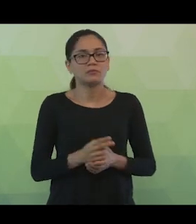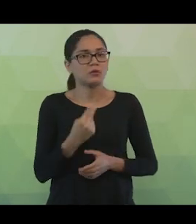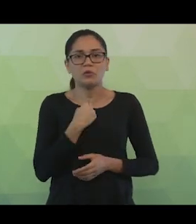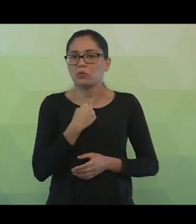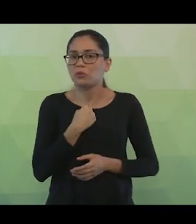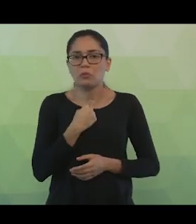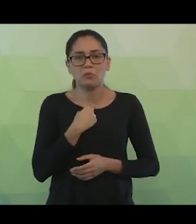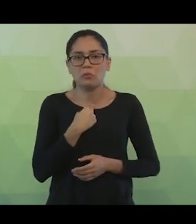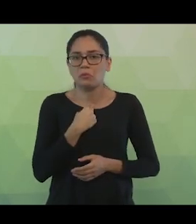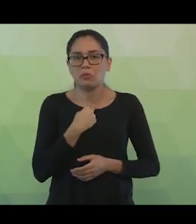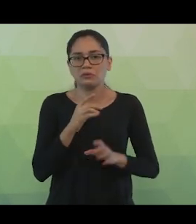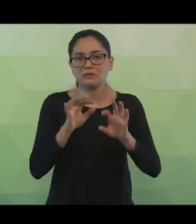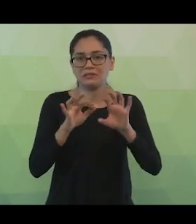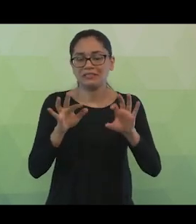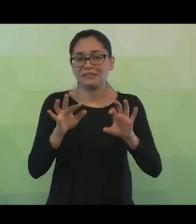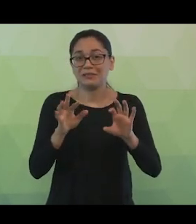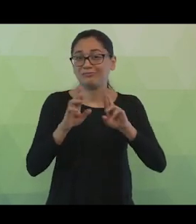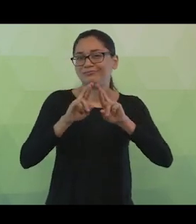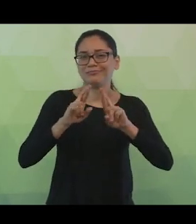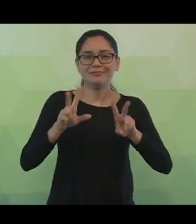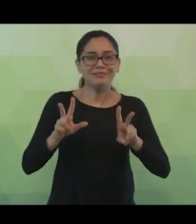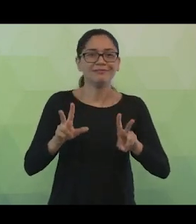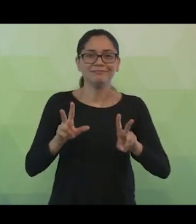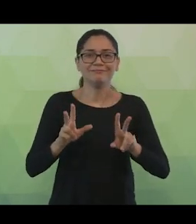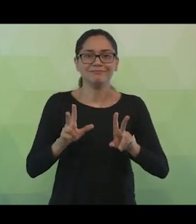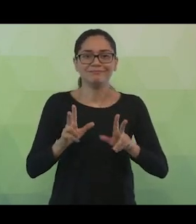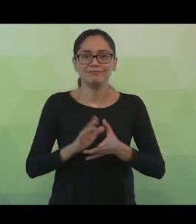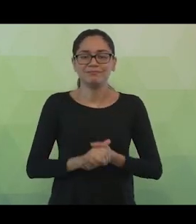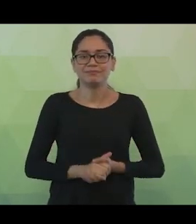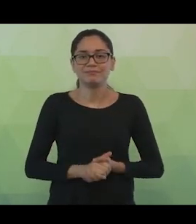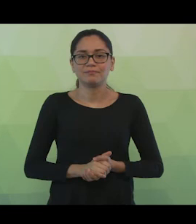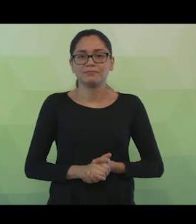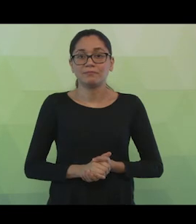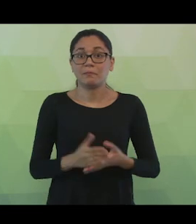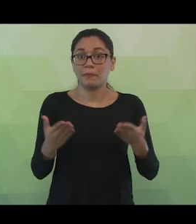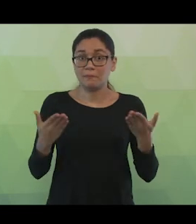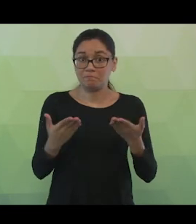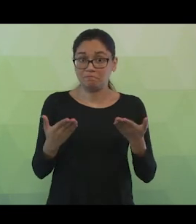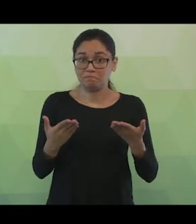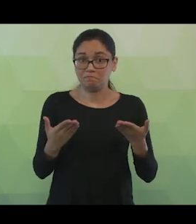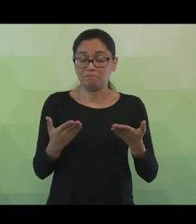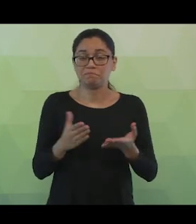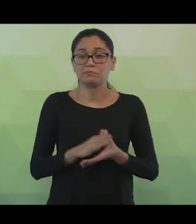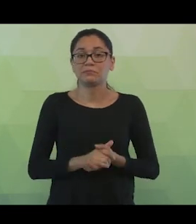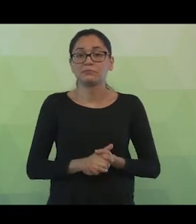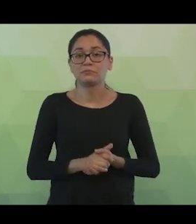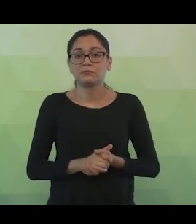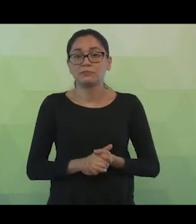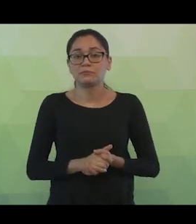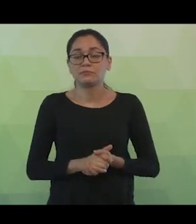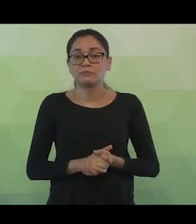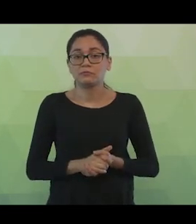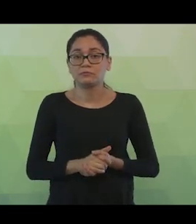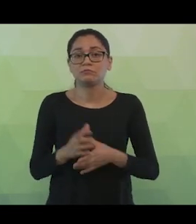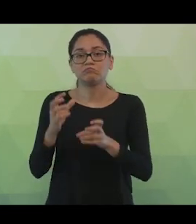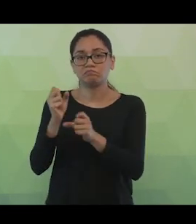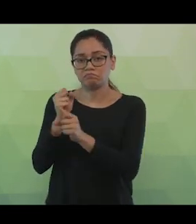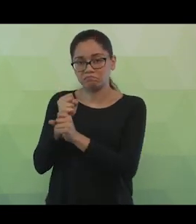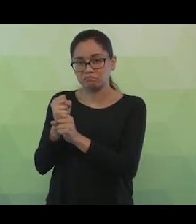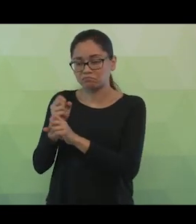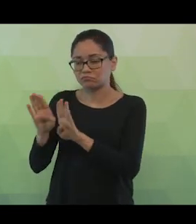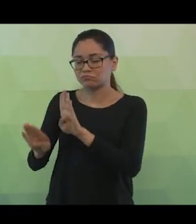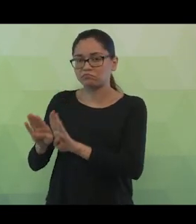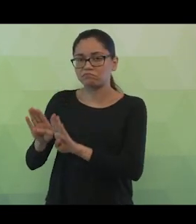também escrevê-los de uma forma diferente. Agora a gente vai atribuir a nossa variável anos